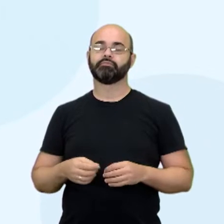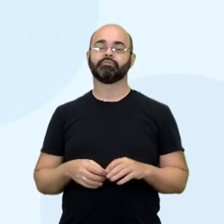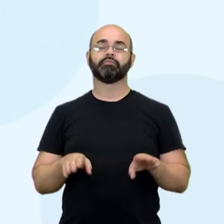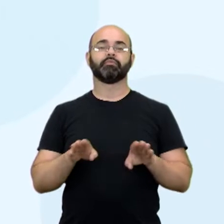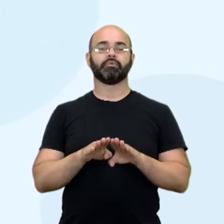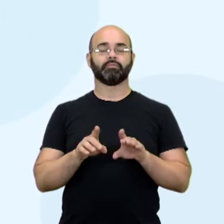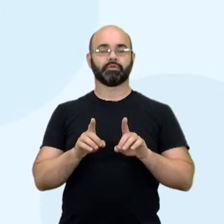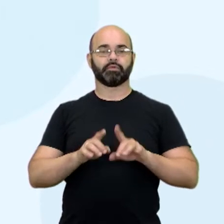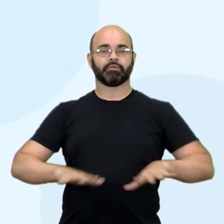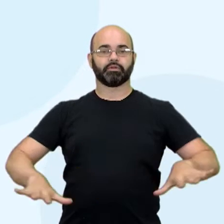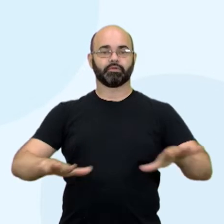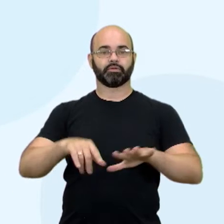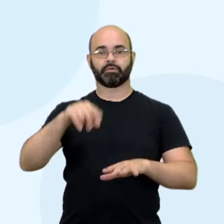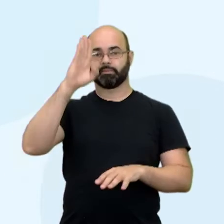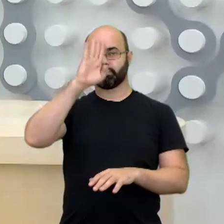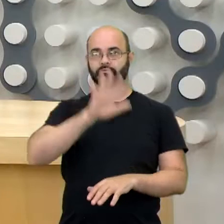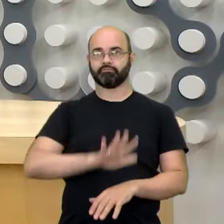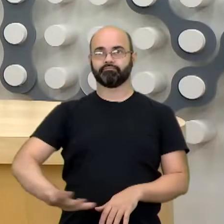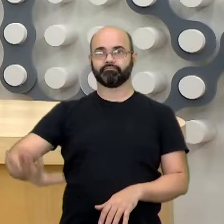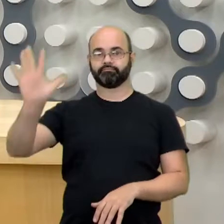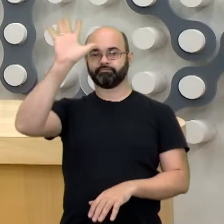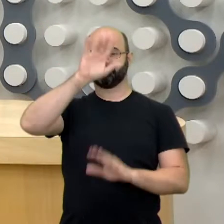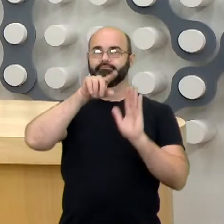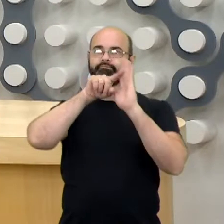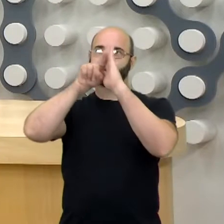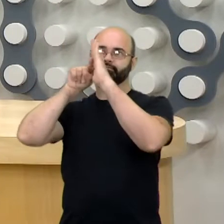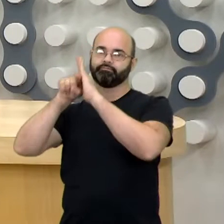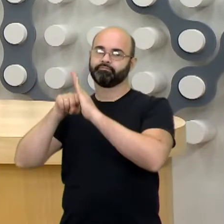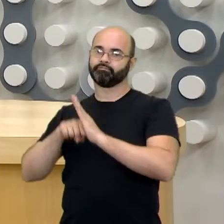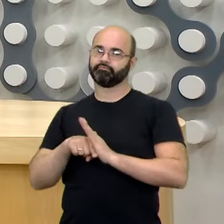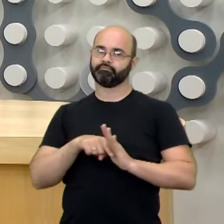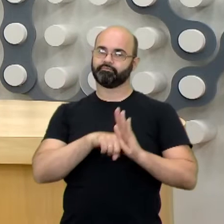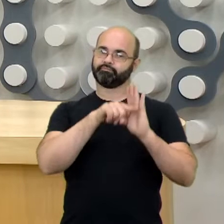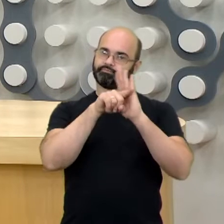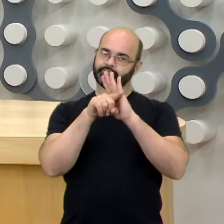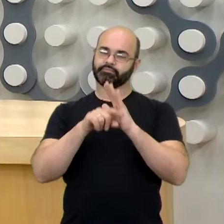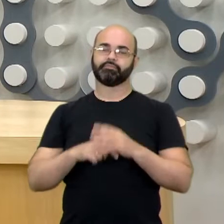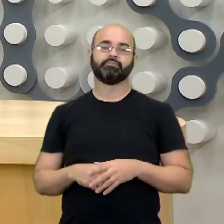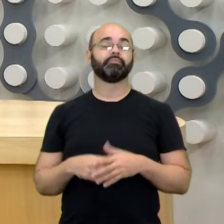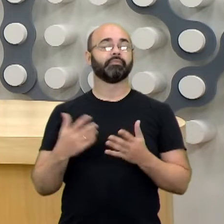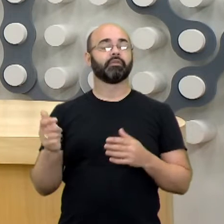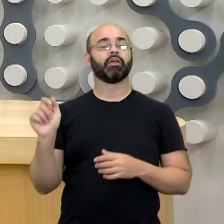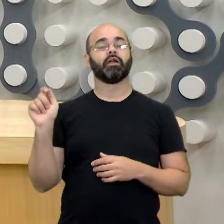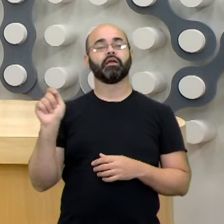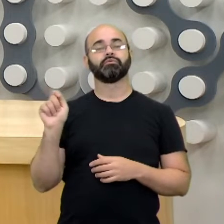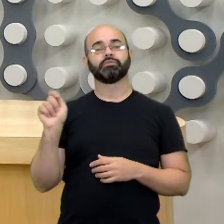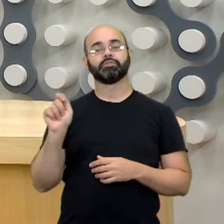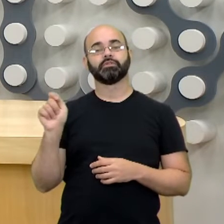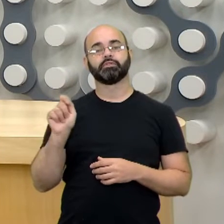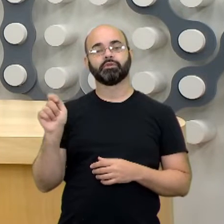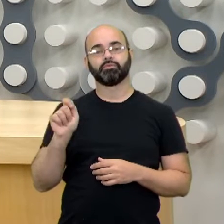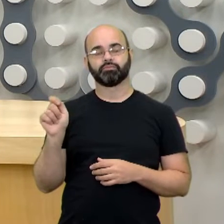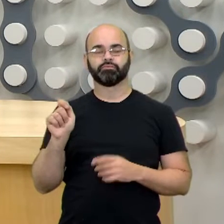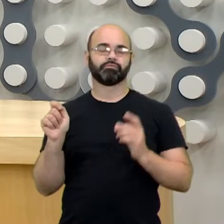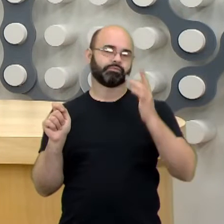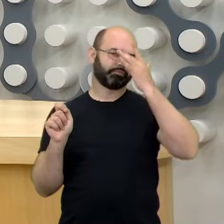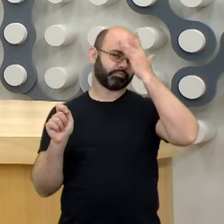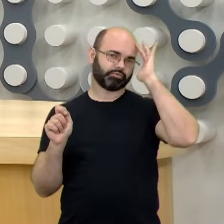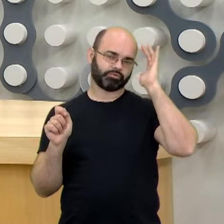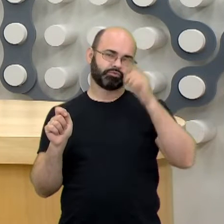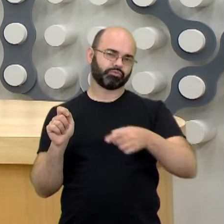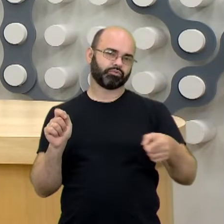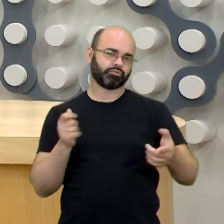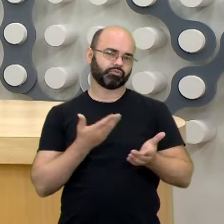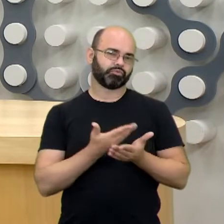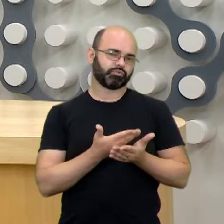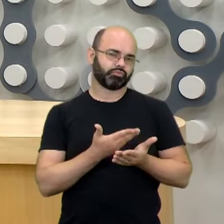demográfica nacional. Então, na realidade, ela é uma associação, né, que faz com que, né, os estudiosos sobre as